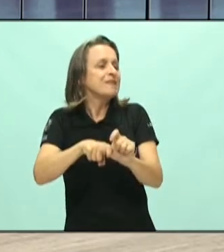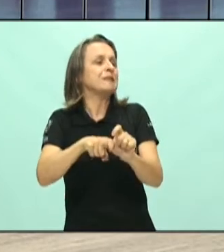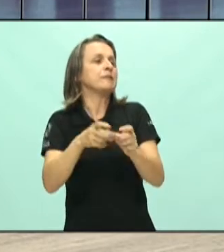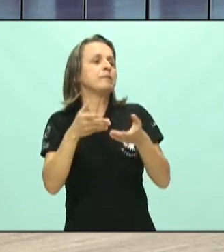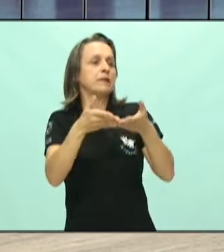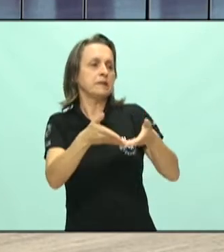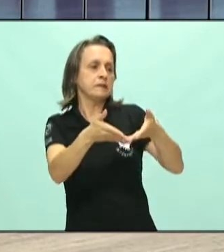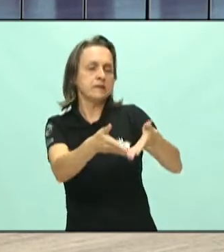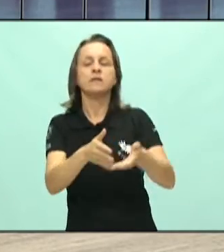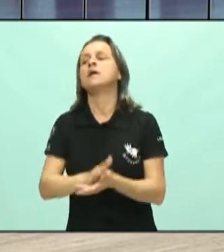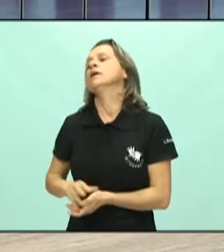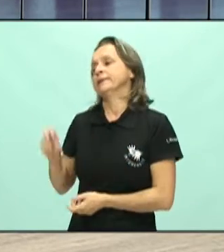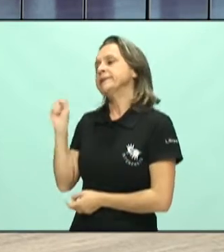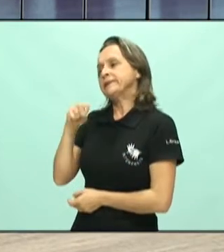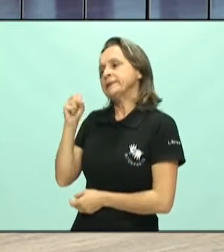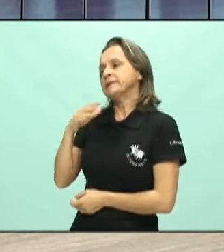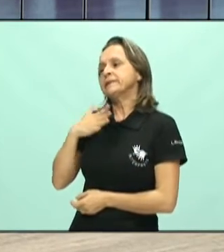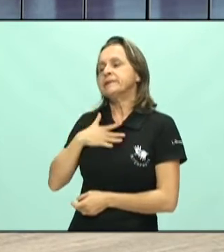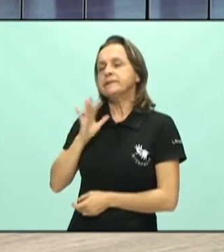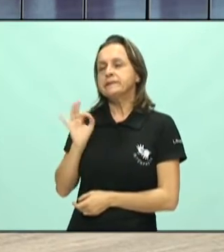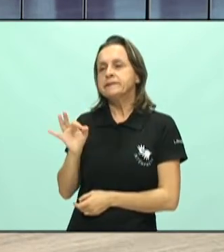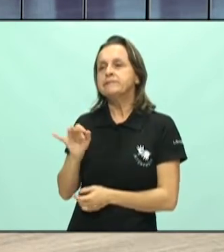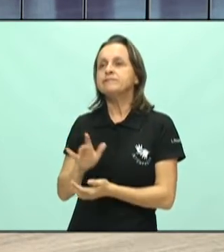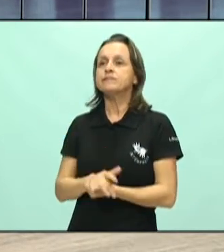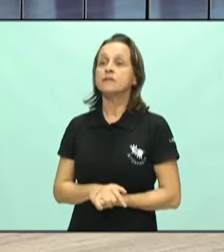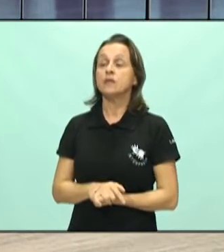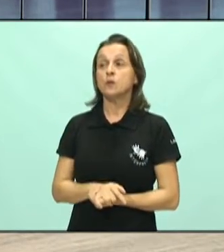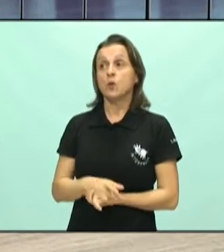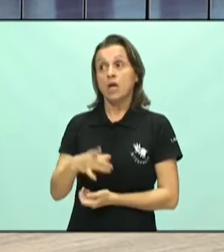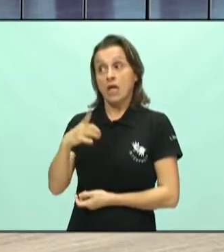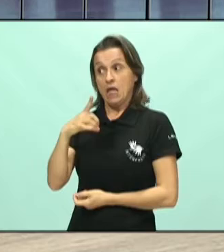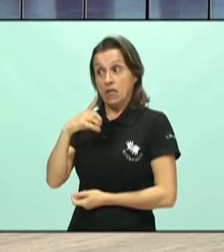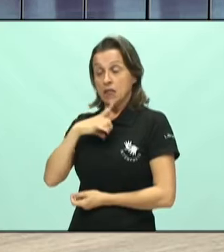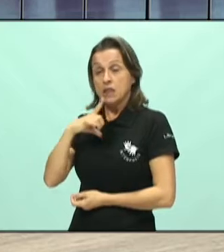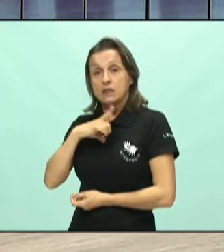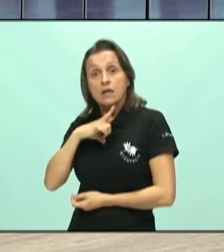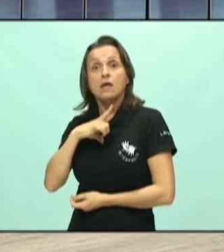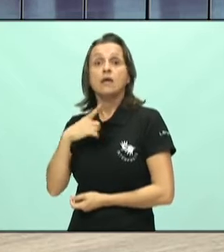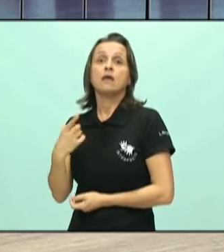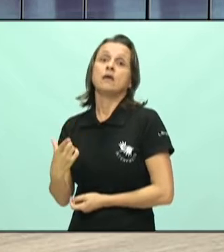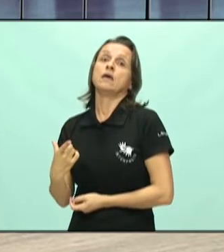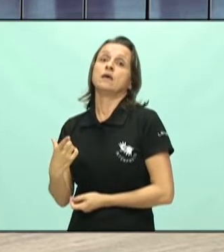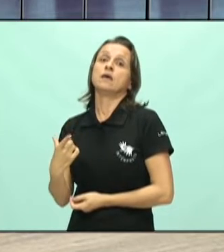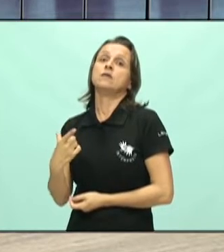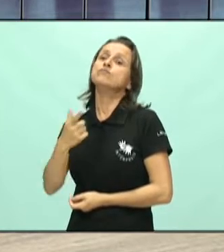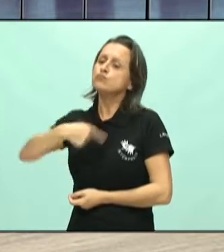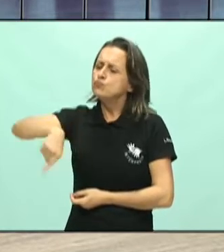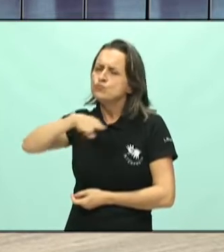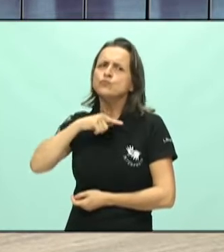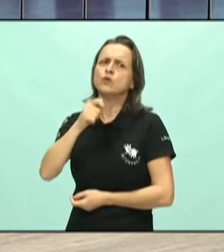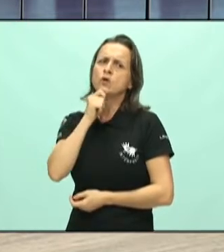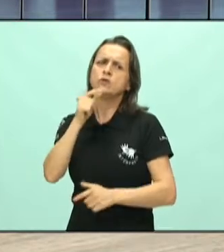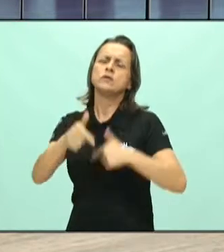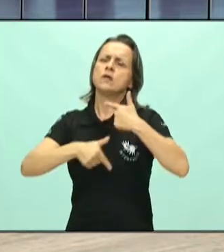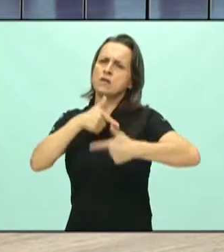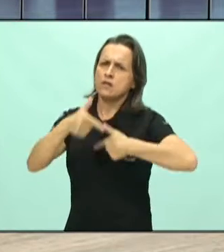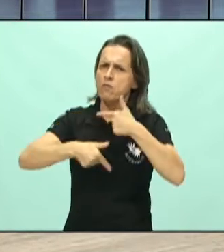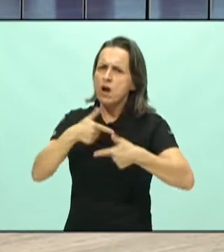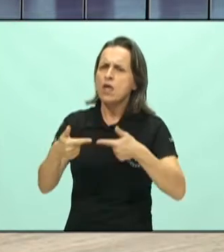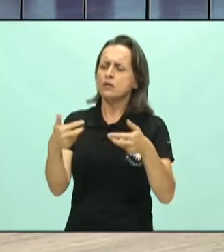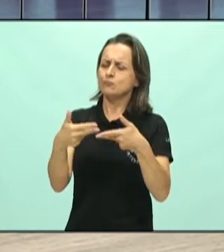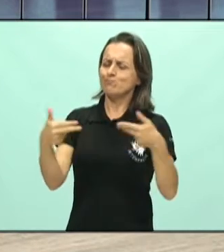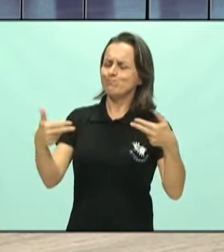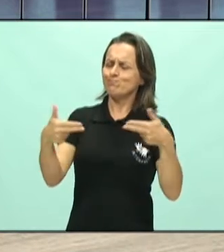certeza. Nós temos uma situação ainda, vamos dizer assim, ainda estamos trabalhando com o desconhecido, de certa forma.